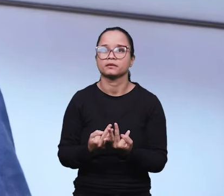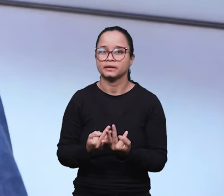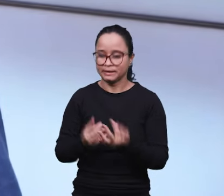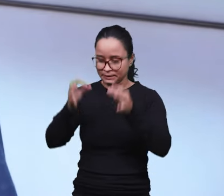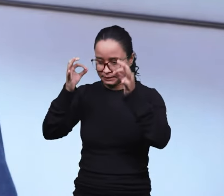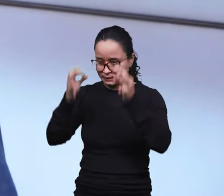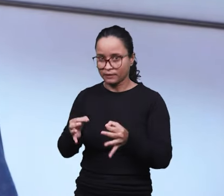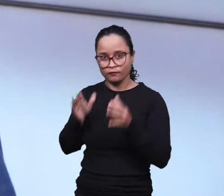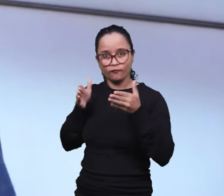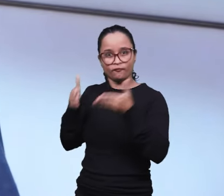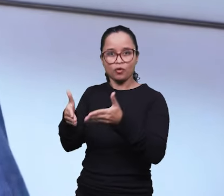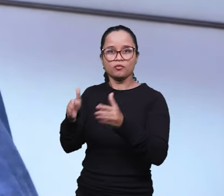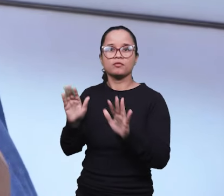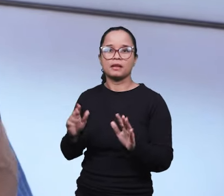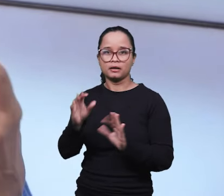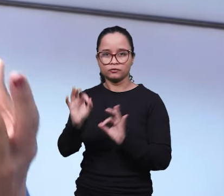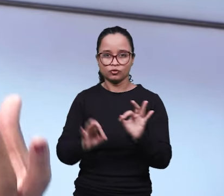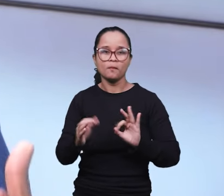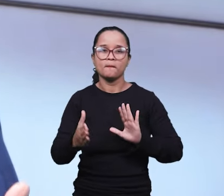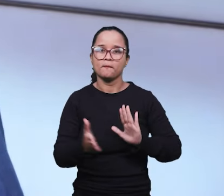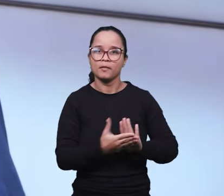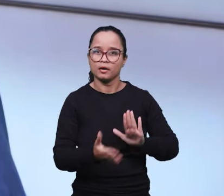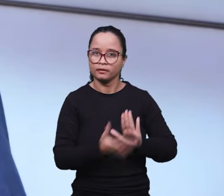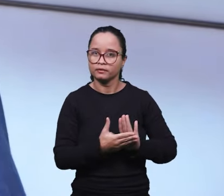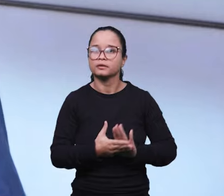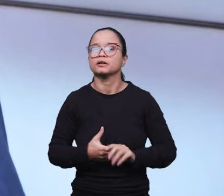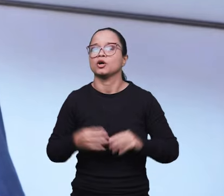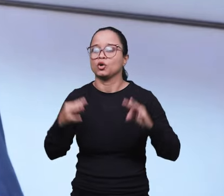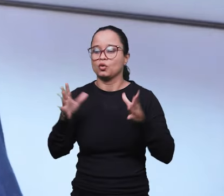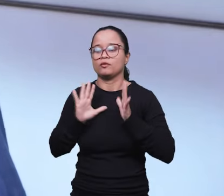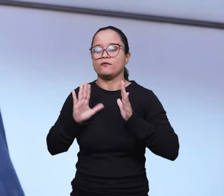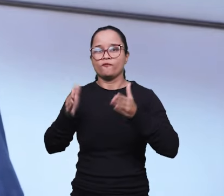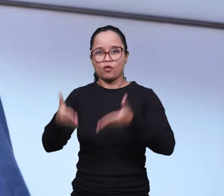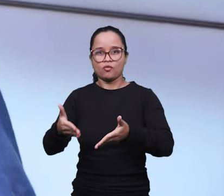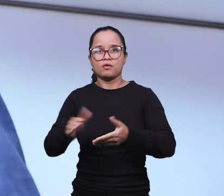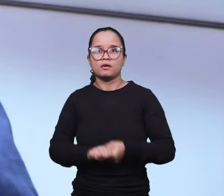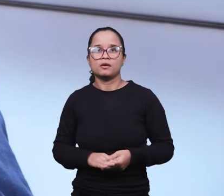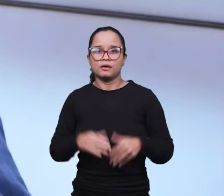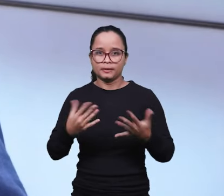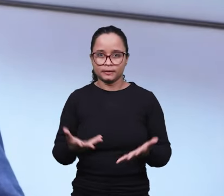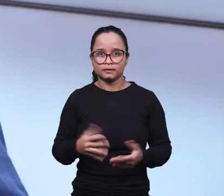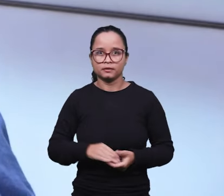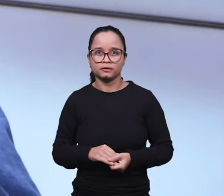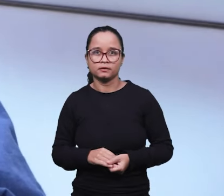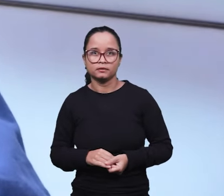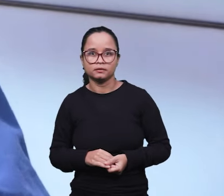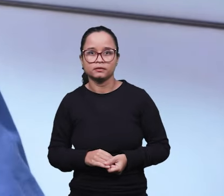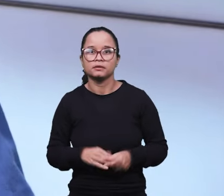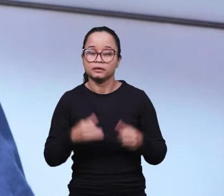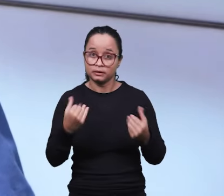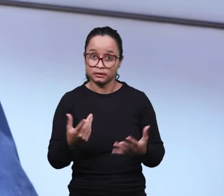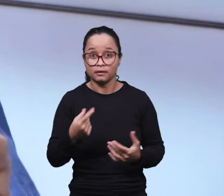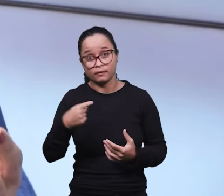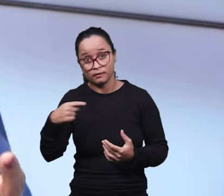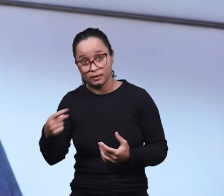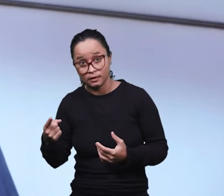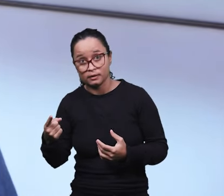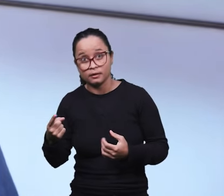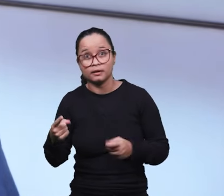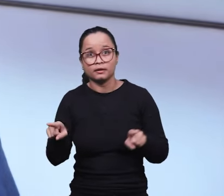nesse projeto né então empenhada neste projeto então tanto para levar quanto para trazer